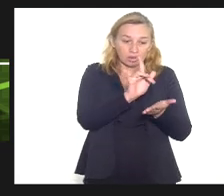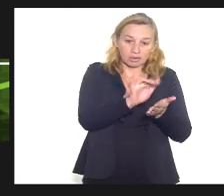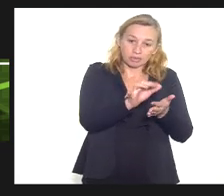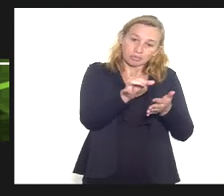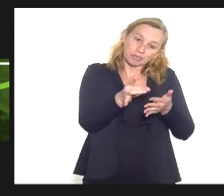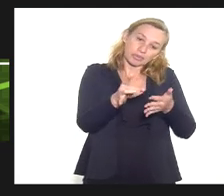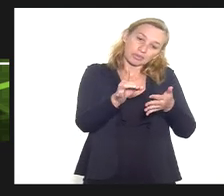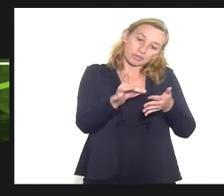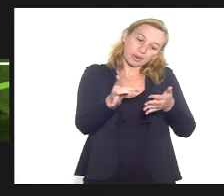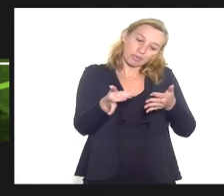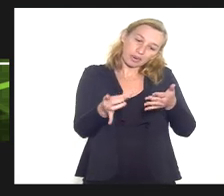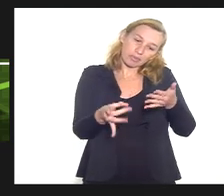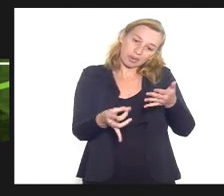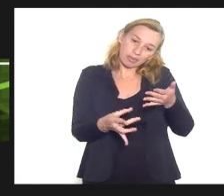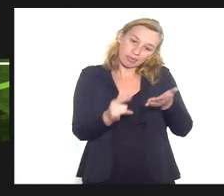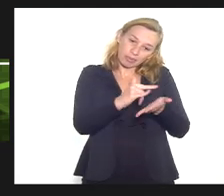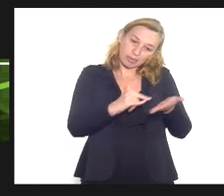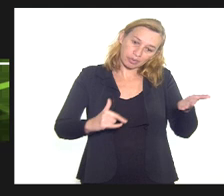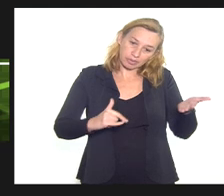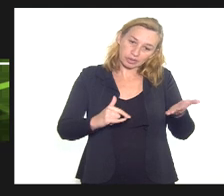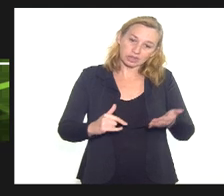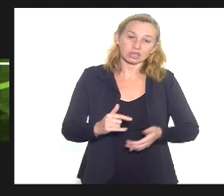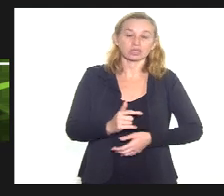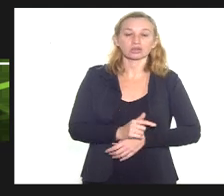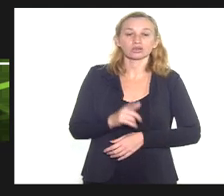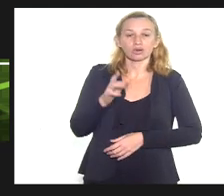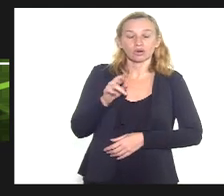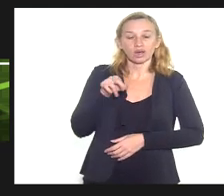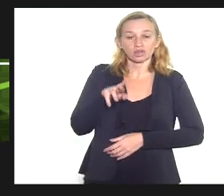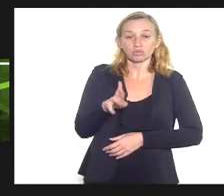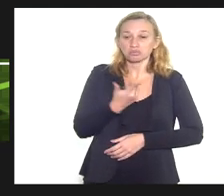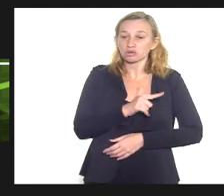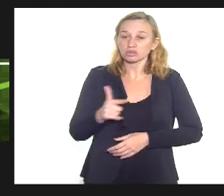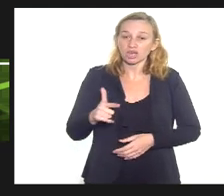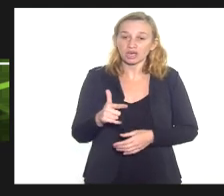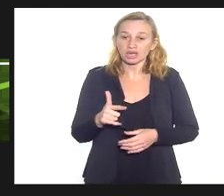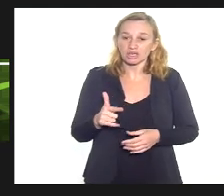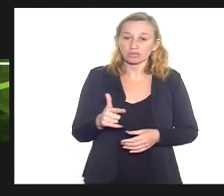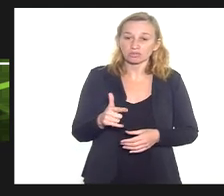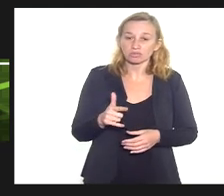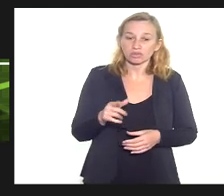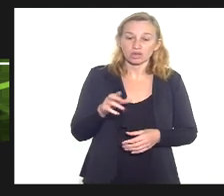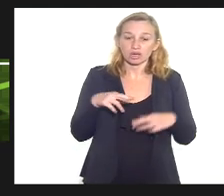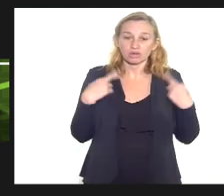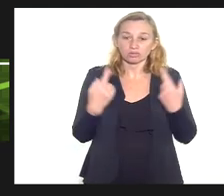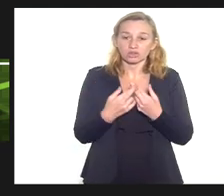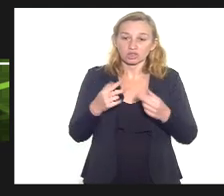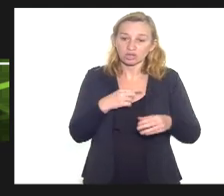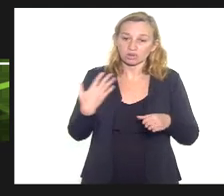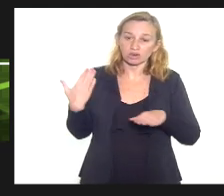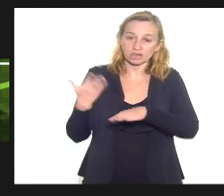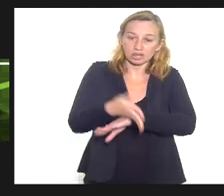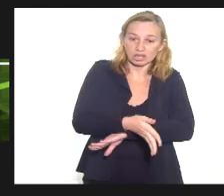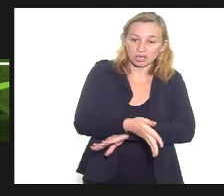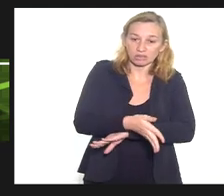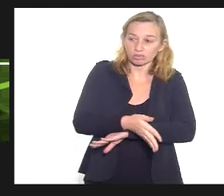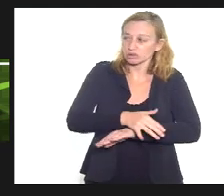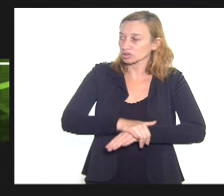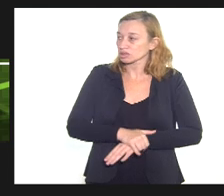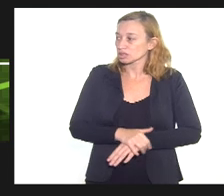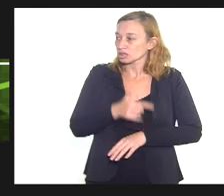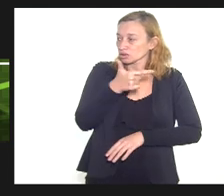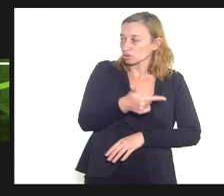documentações. No caso de roncador, ainda não houve nenhuma auditoria desde que nós entramos na licença